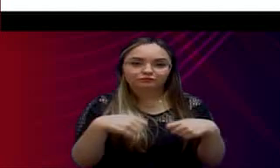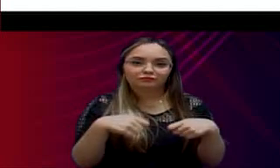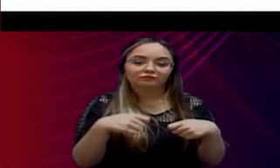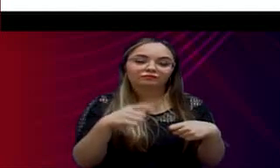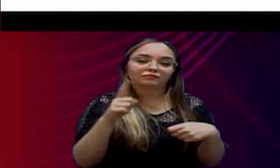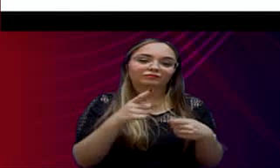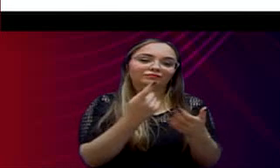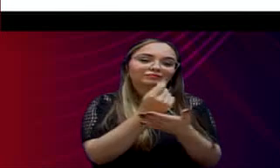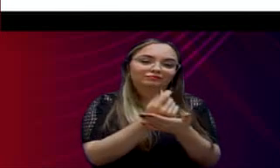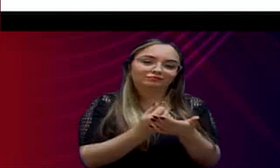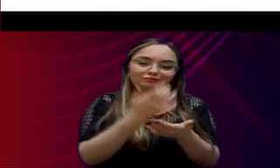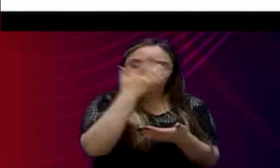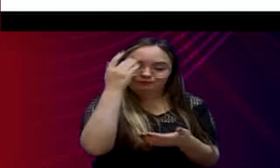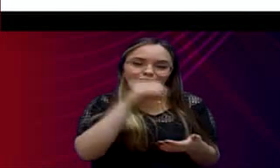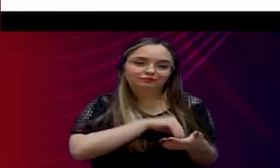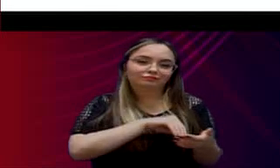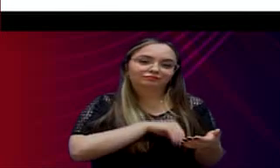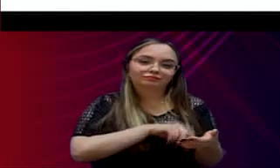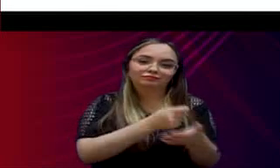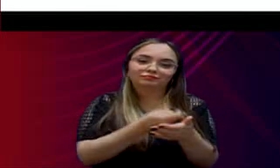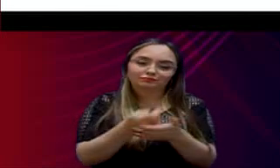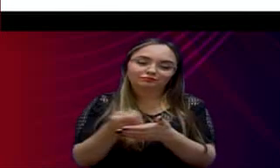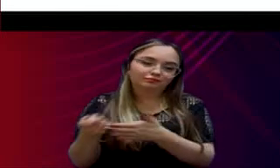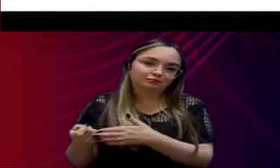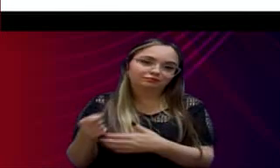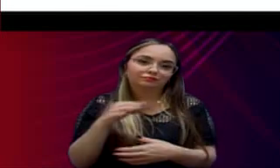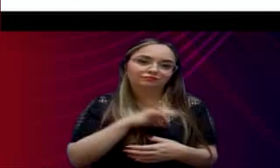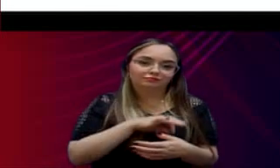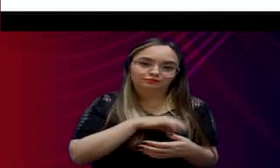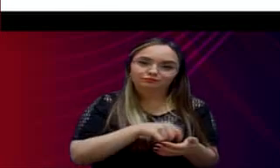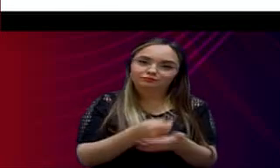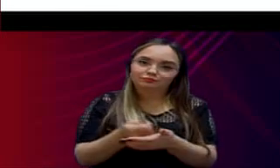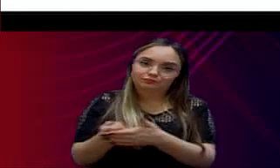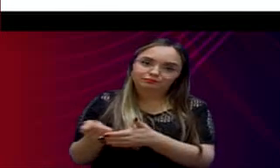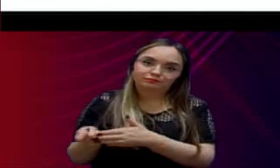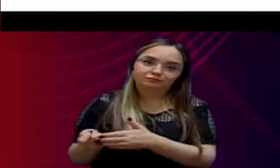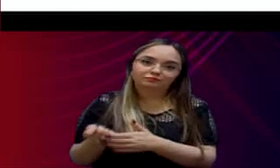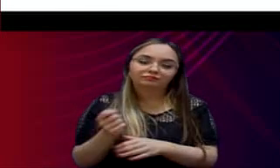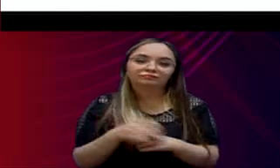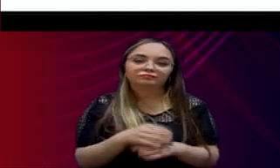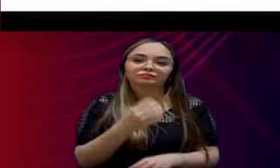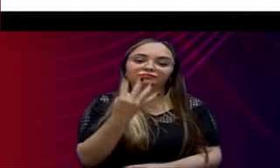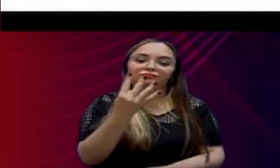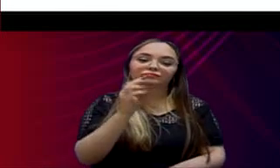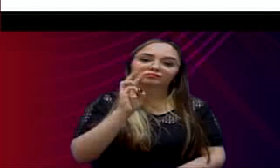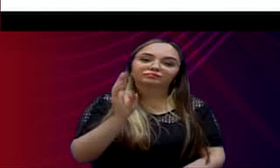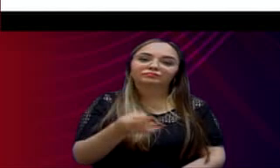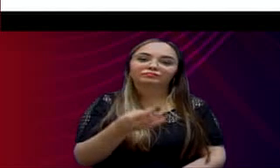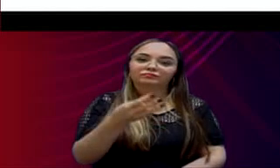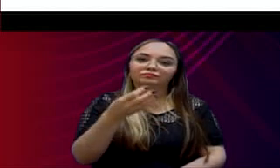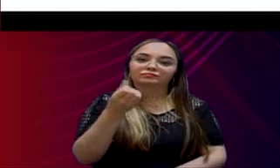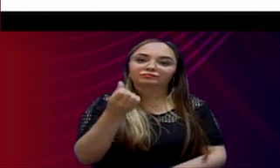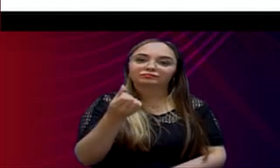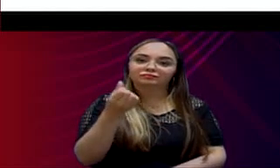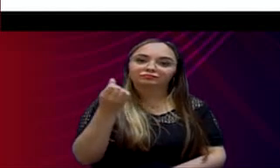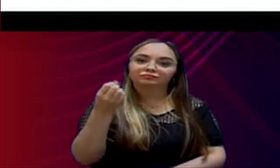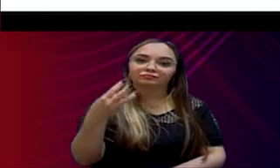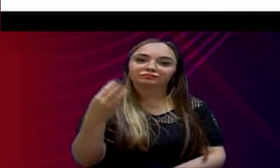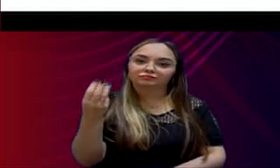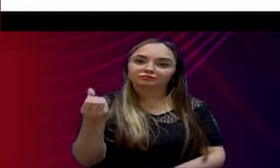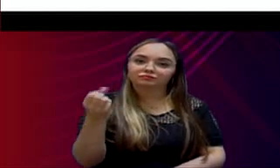é custeio de pessoal né pagamento de folha e pagamento e despesas administrativas valor de 4.766